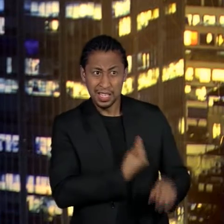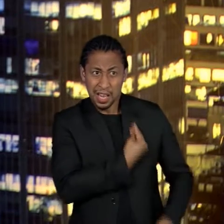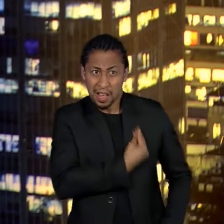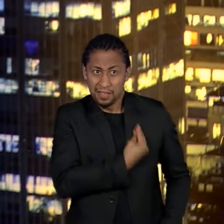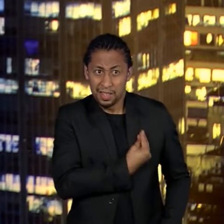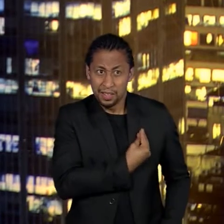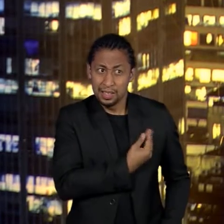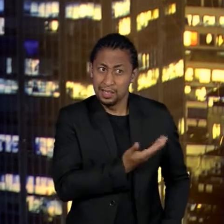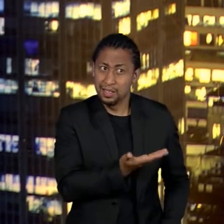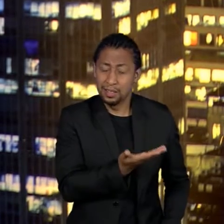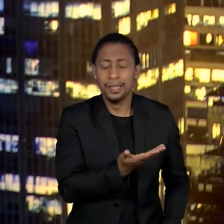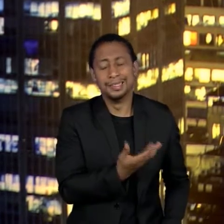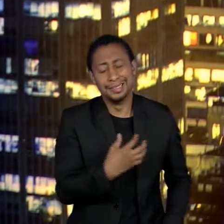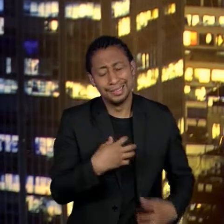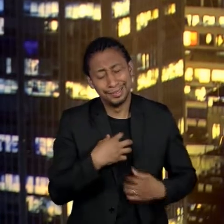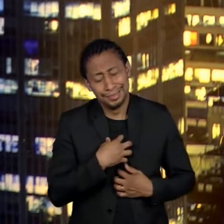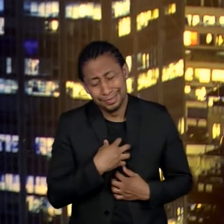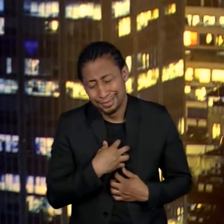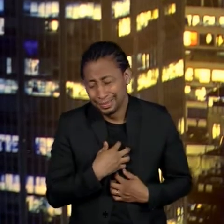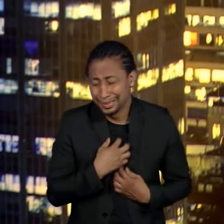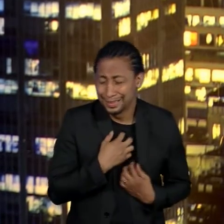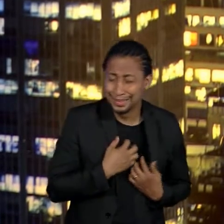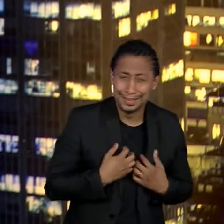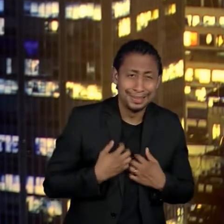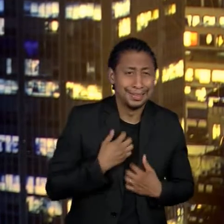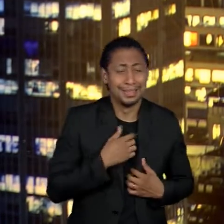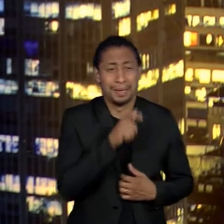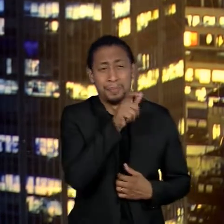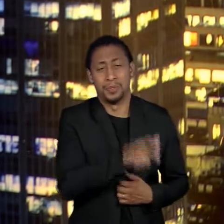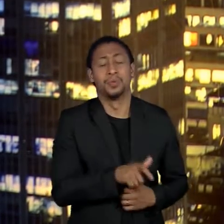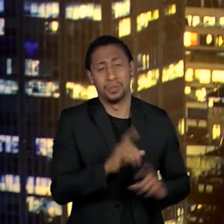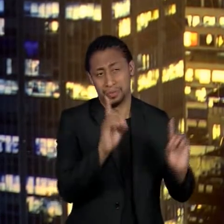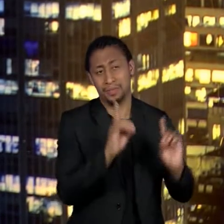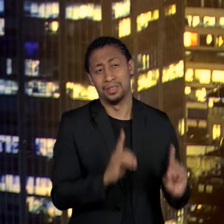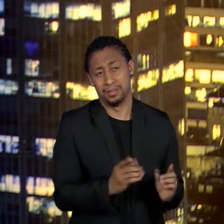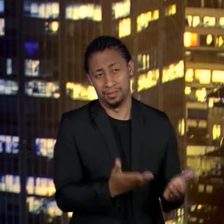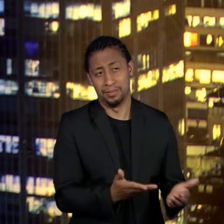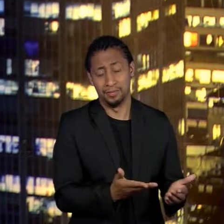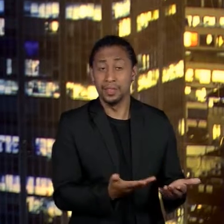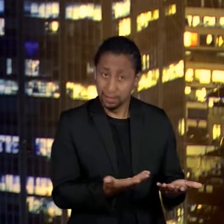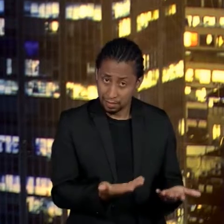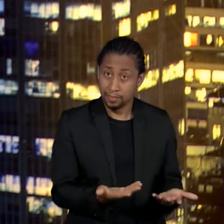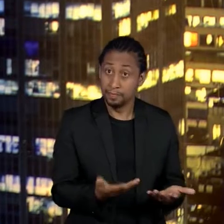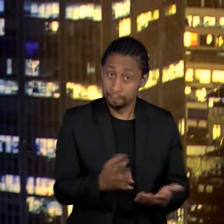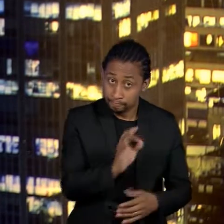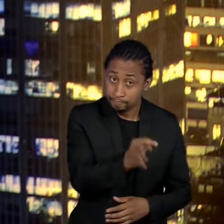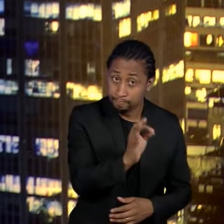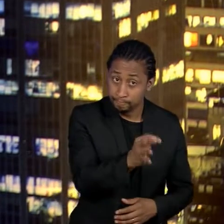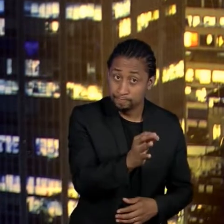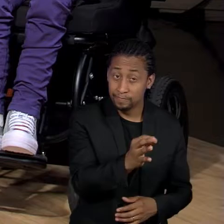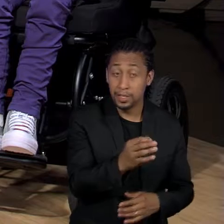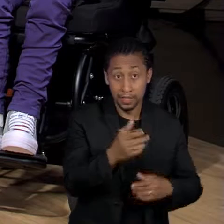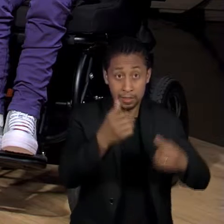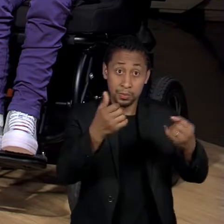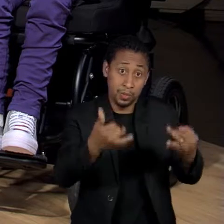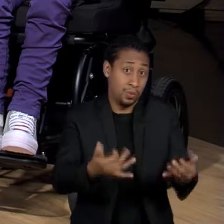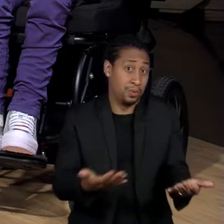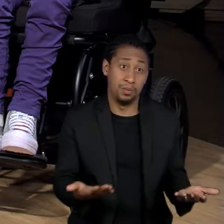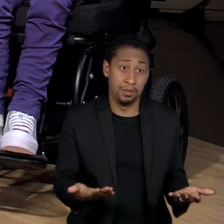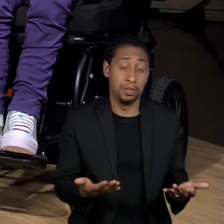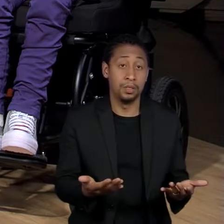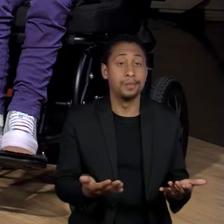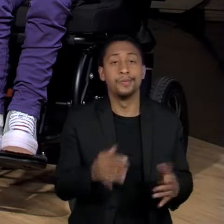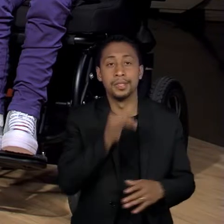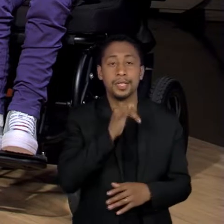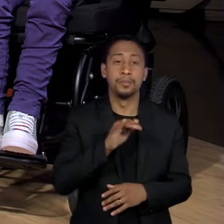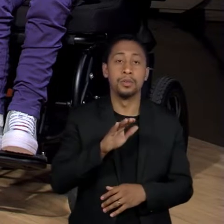existir, cala o coração da pessoa com deficiência. É isso, não é, Vanessa? Mesmo que chamar a pessoa, né, que a gente